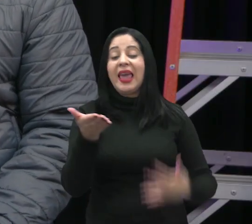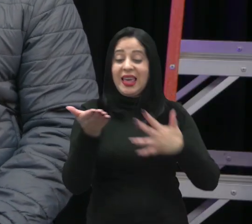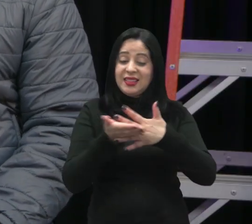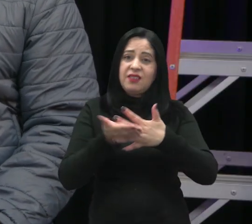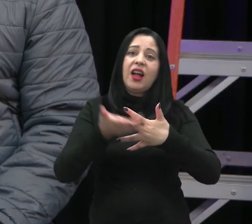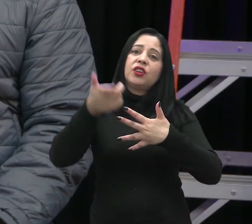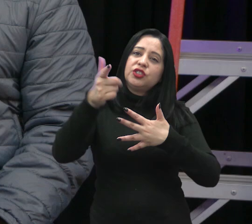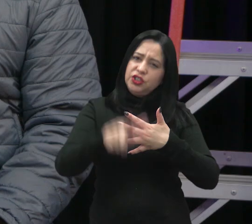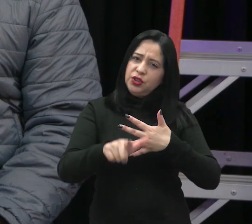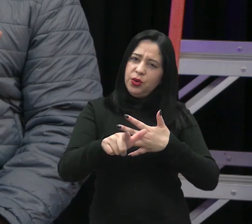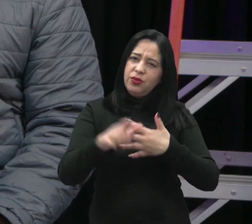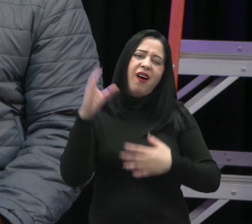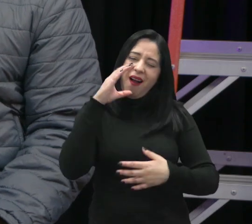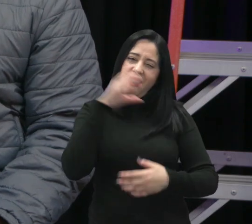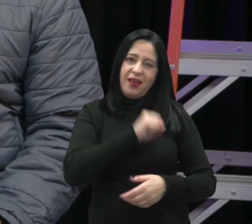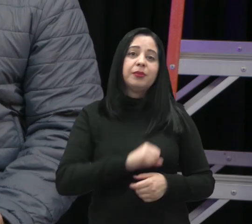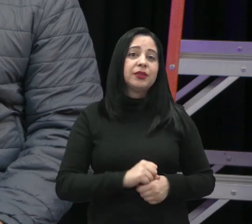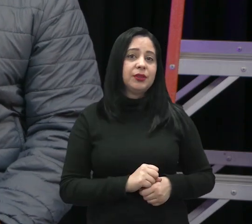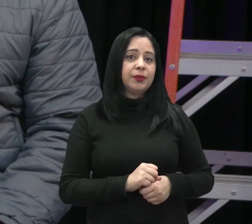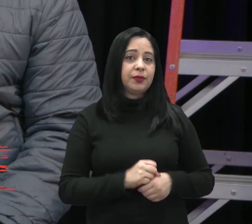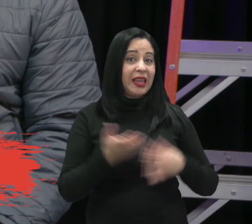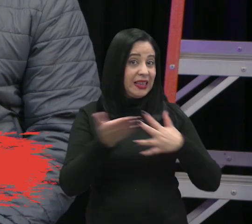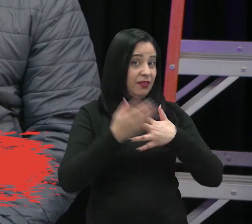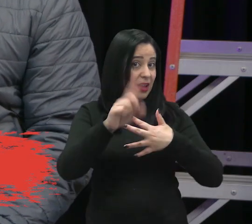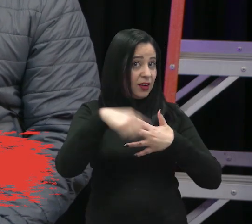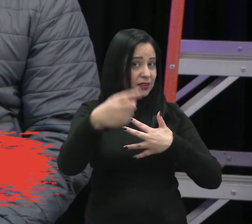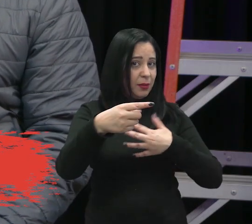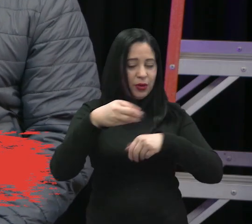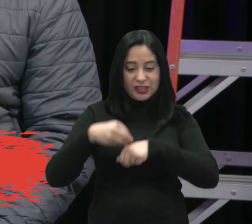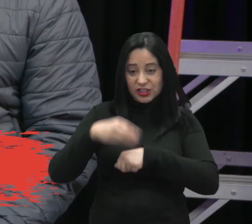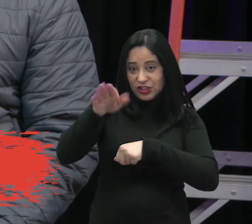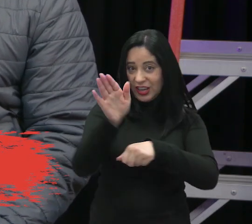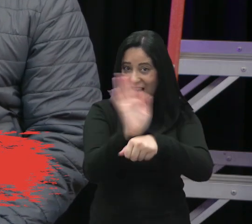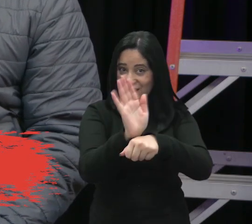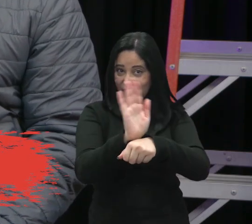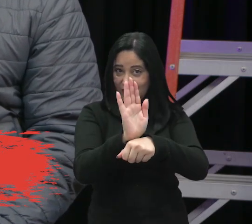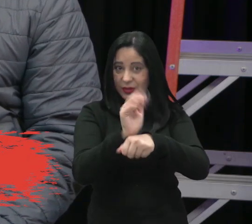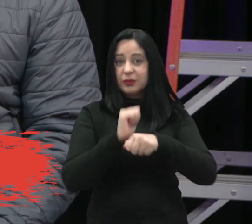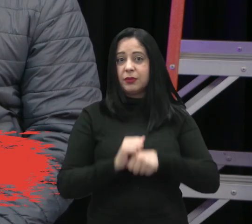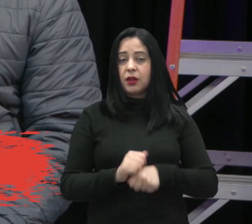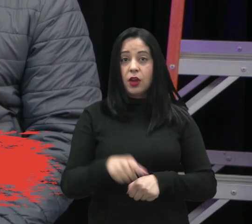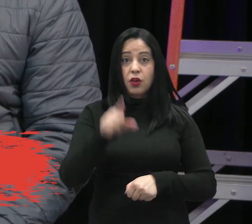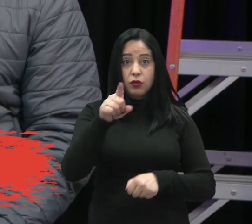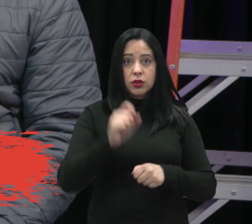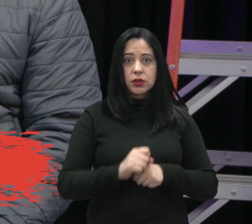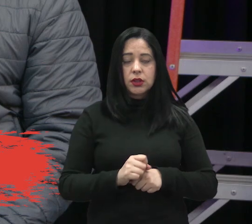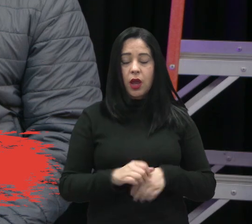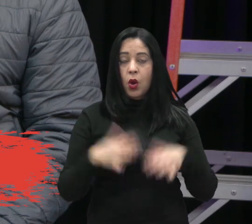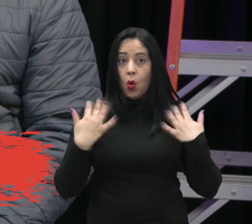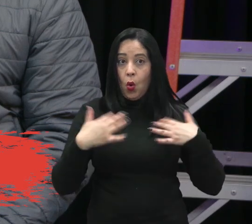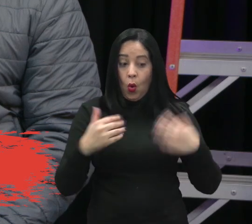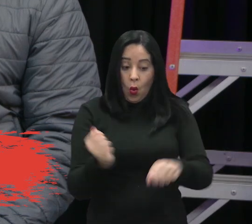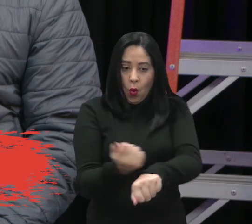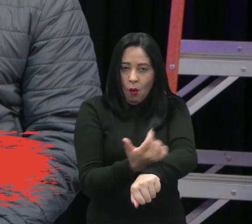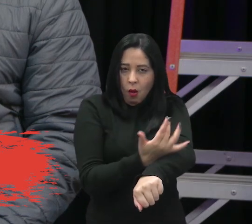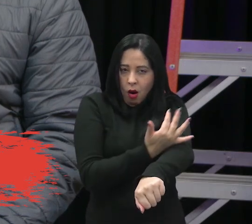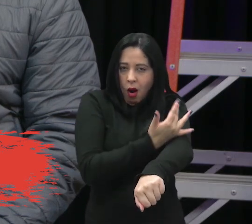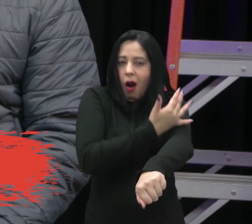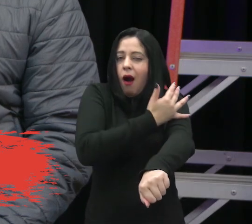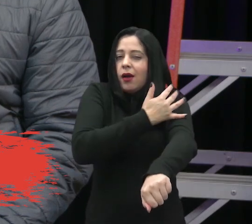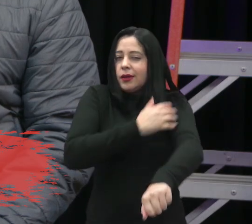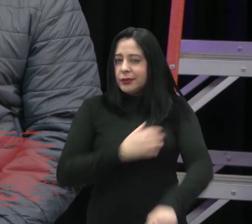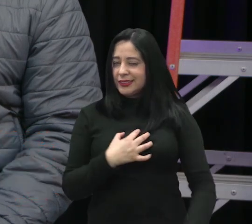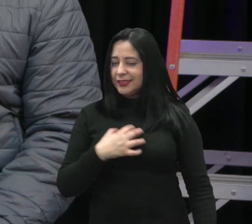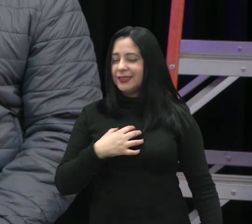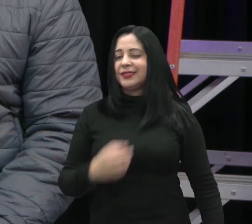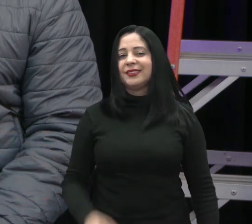para mais um intervalo, só que, ó, rapidinho, tá? Isso mesmo. No próximo bloco tem Sessão Pipoca, com um filme que vai te causar fortes emoções.